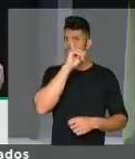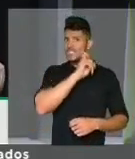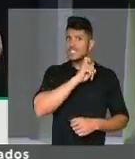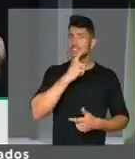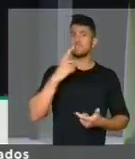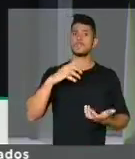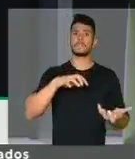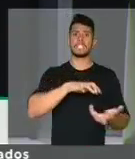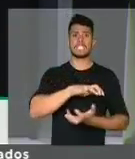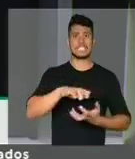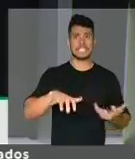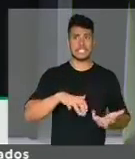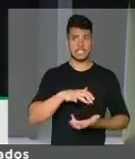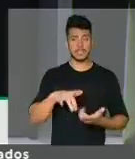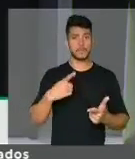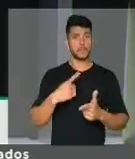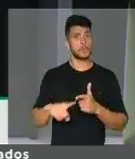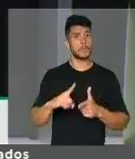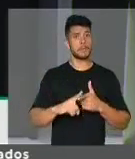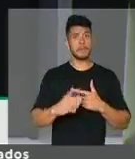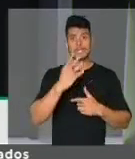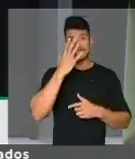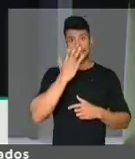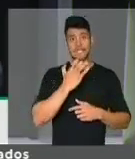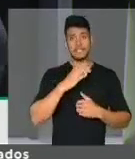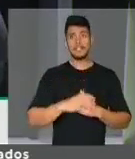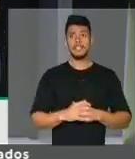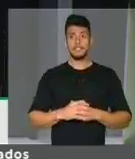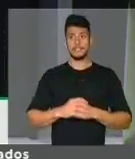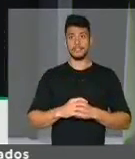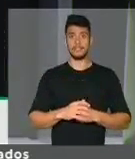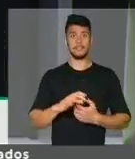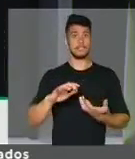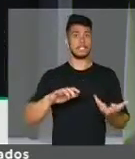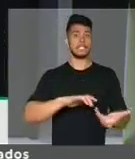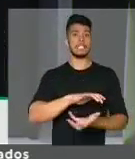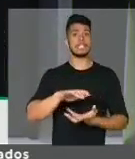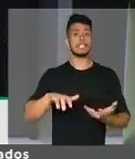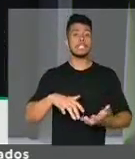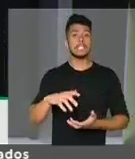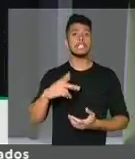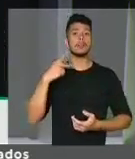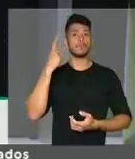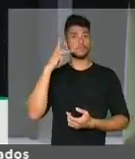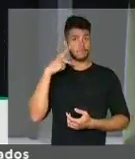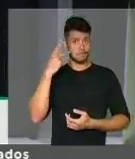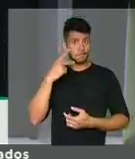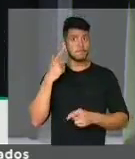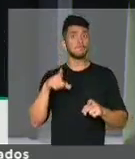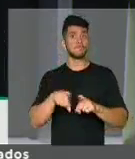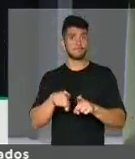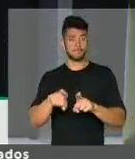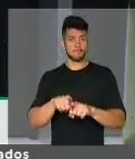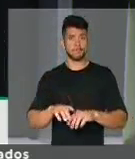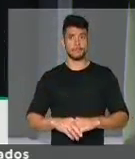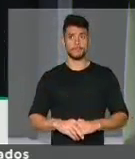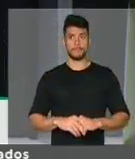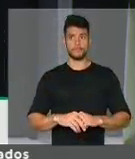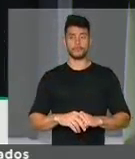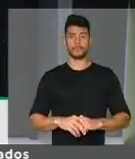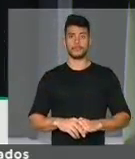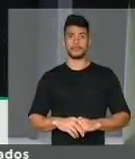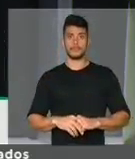modelo econômico liberal periférico, crise do padrão de política que continua vigorando, onde o